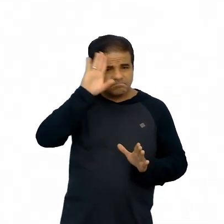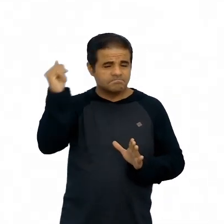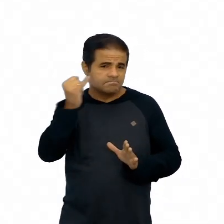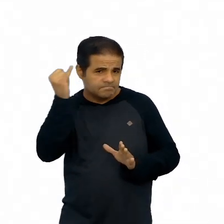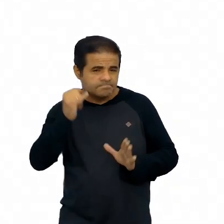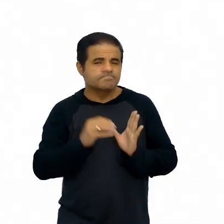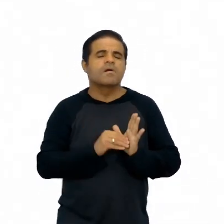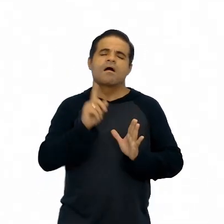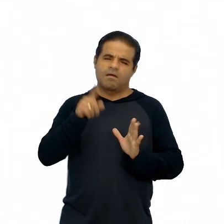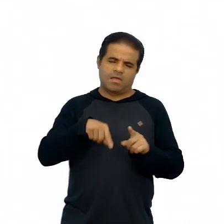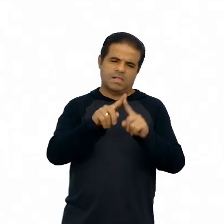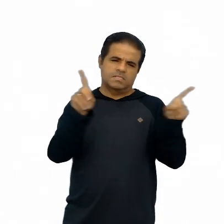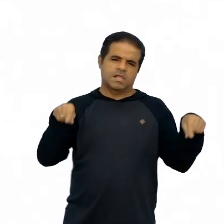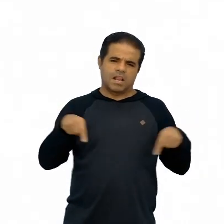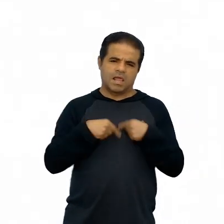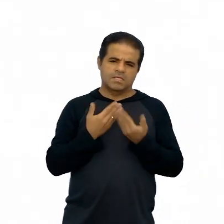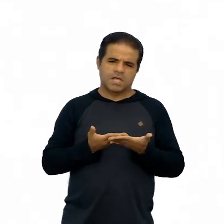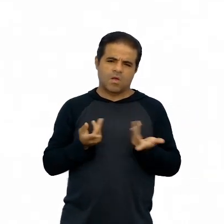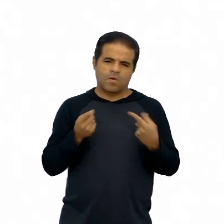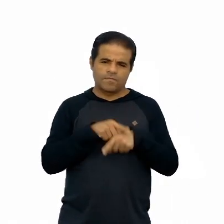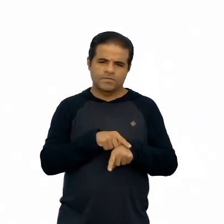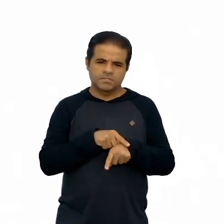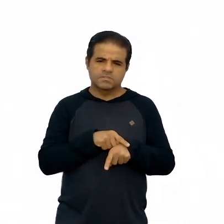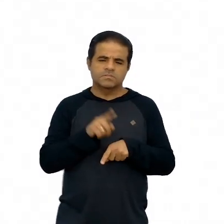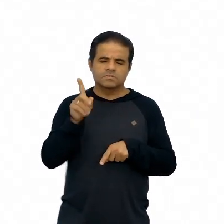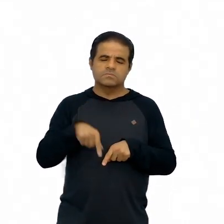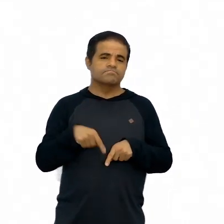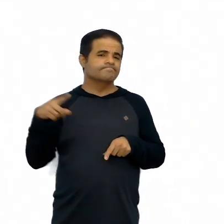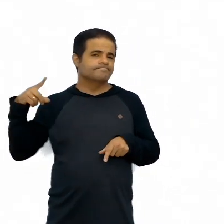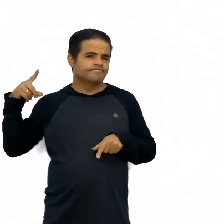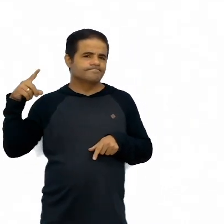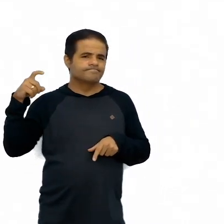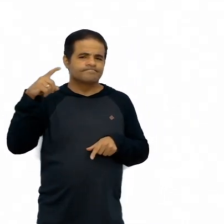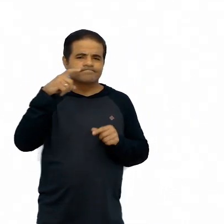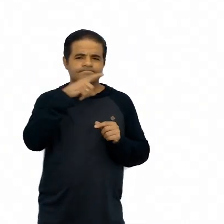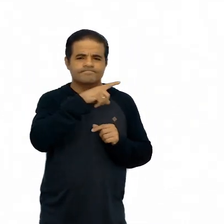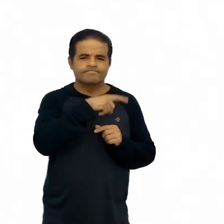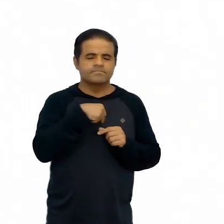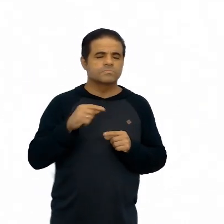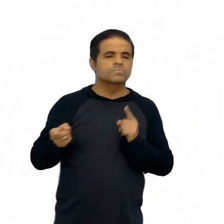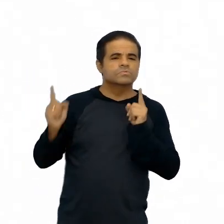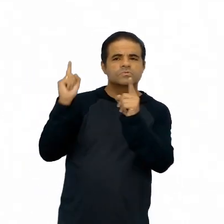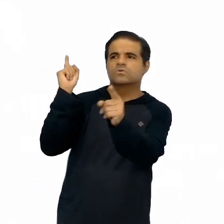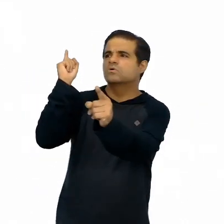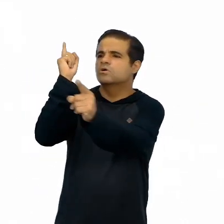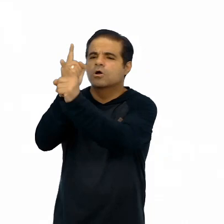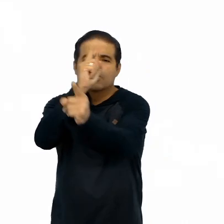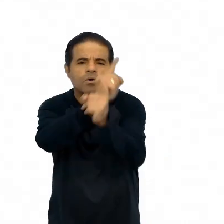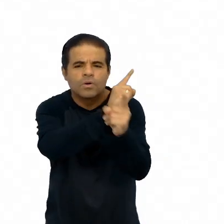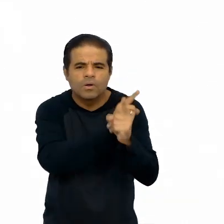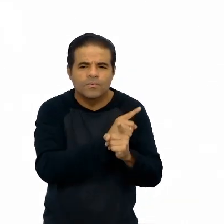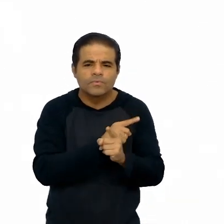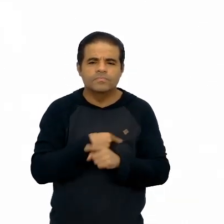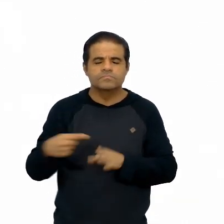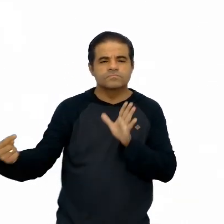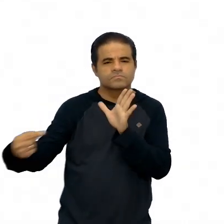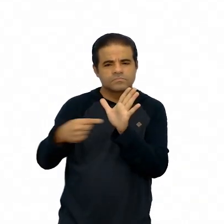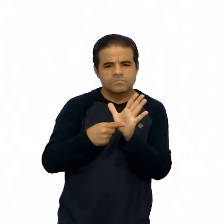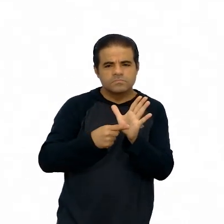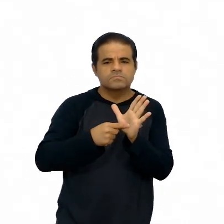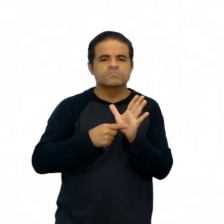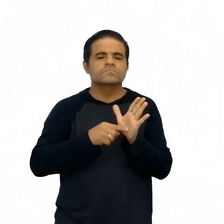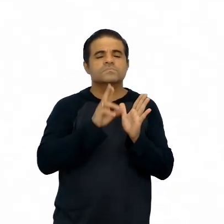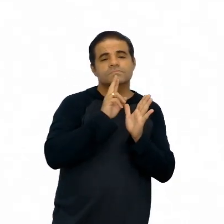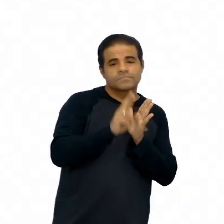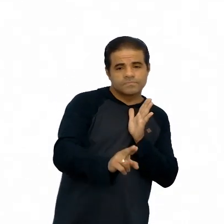Ah, não, vou fazer uma sala de aula invertida, então, como eles estão com dificuldades, talvez em localizar ponto em reta, ou localizar para nós